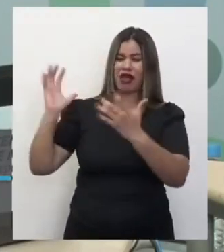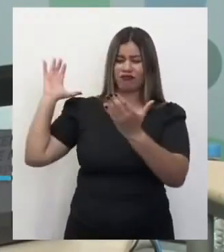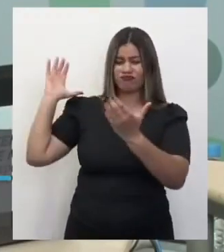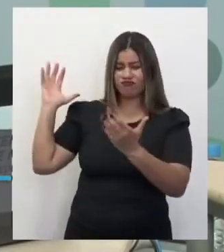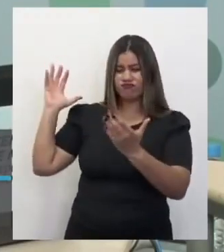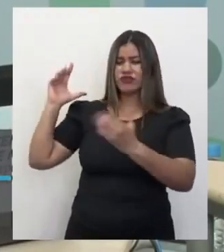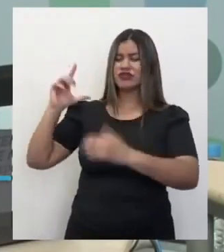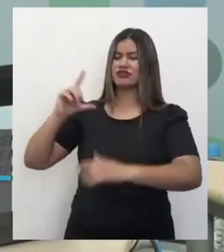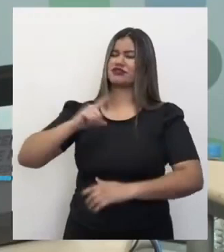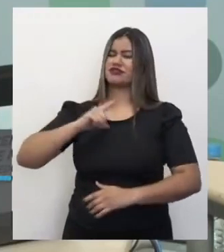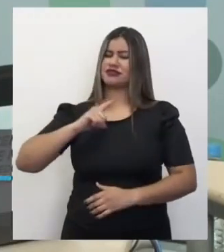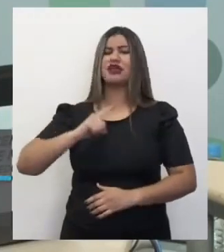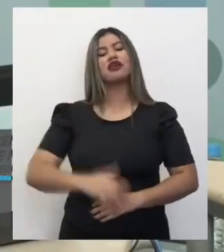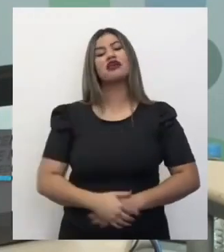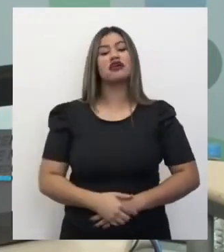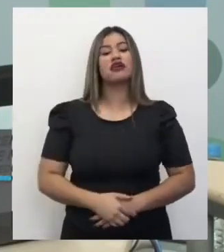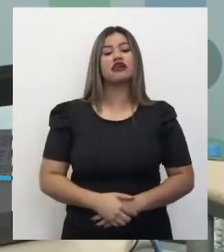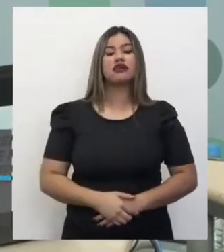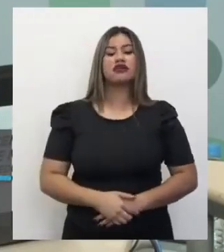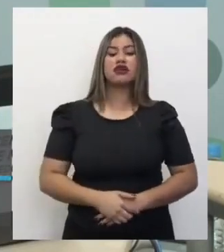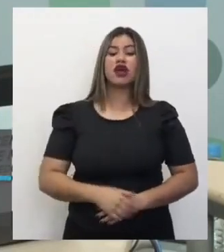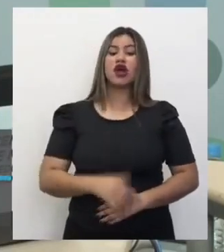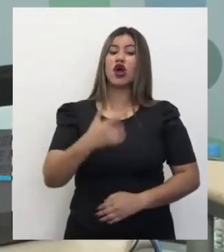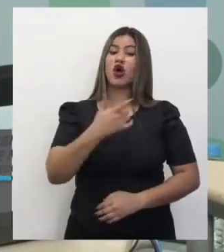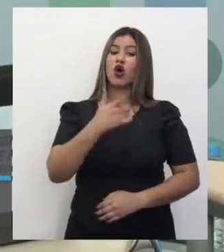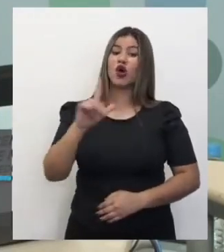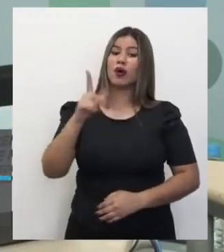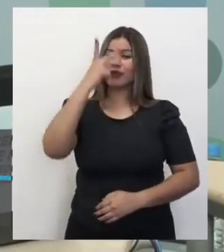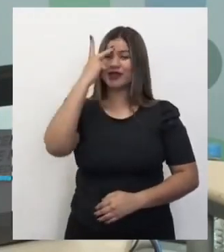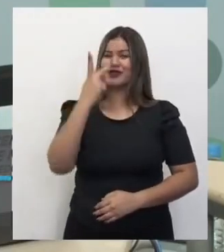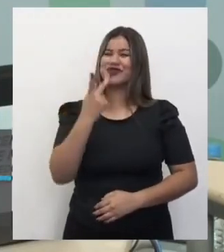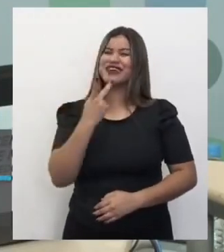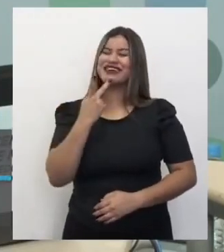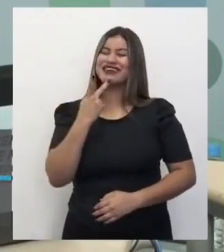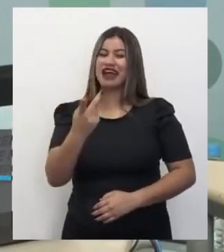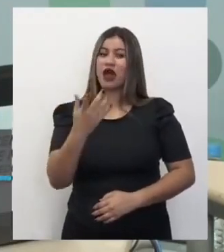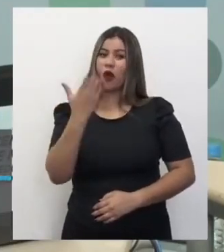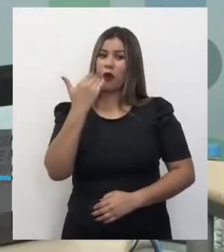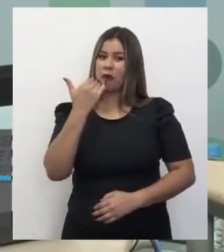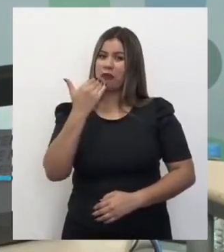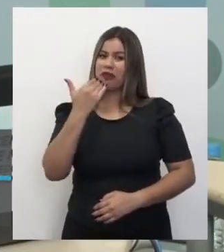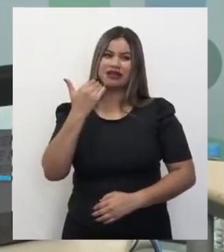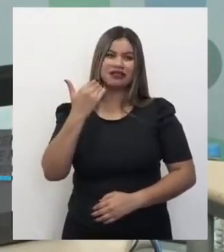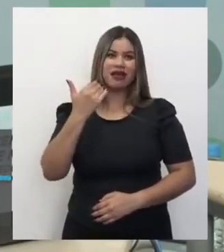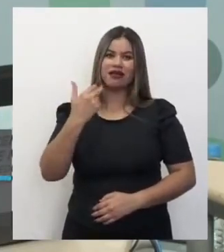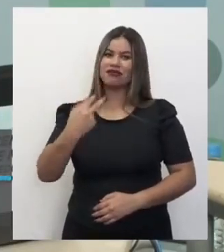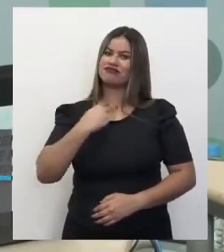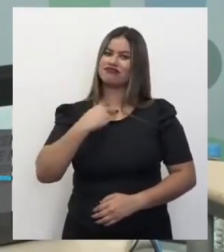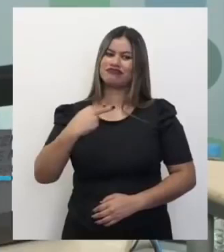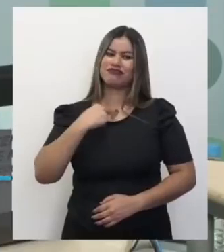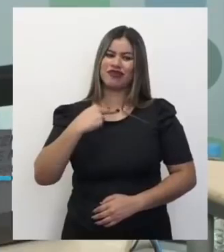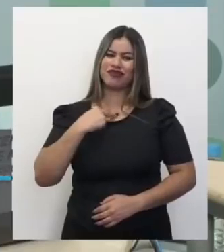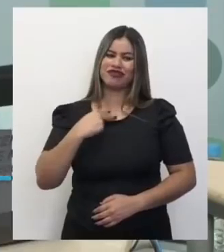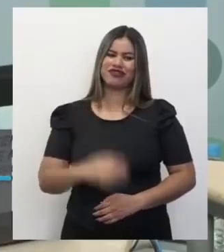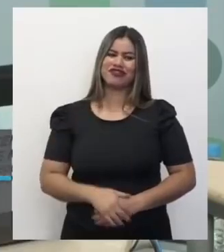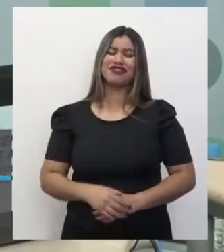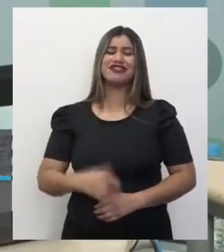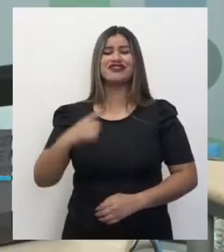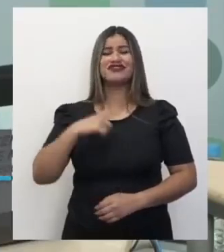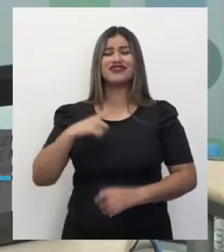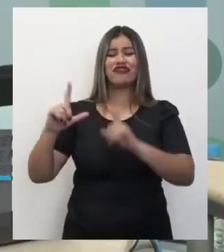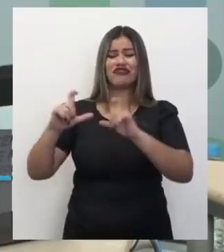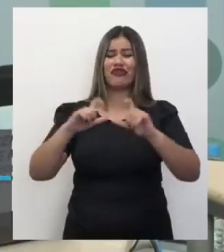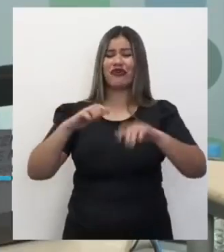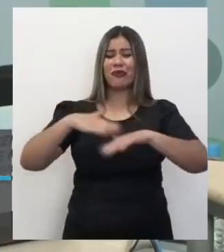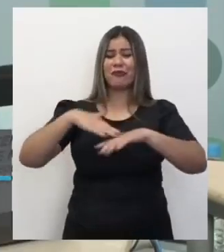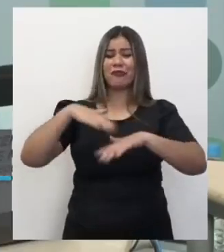outra colocou sem comida eu não fico. Vamos Nossa, lá, Boca. Olha, a gente nem boa. tinha mais fotos, a gente não vai conseguir.